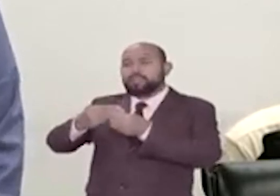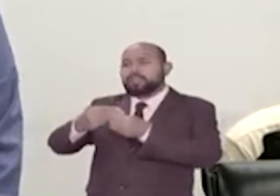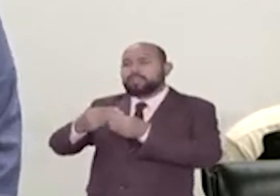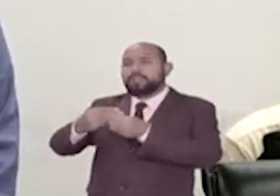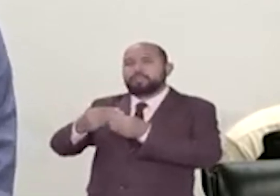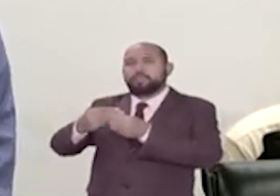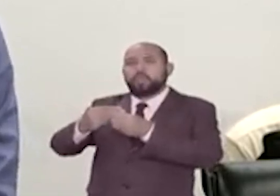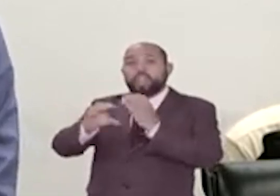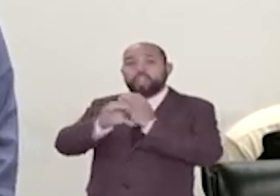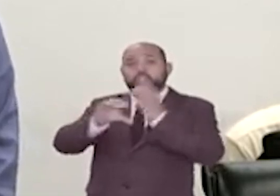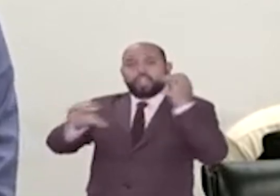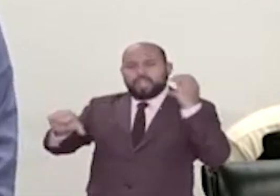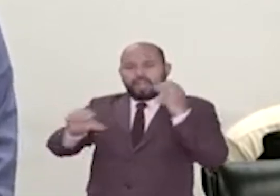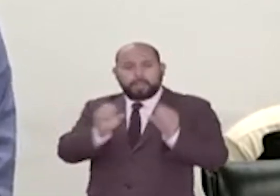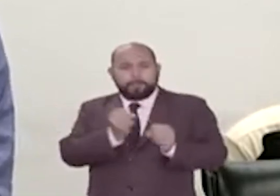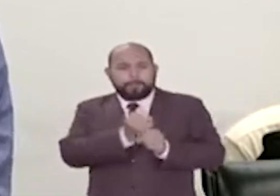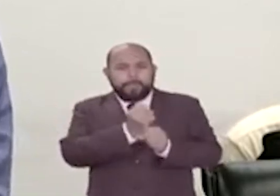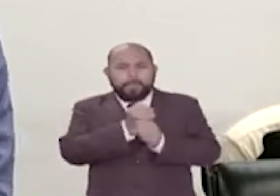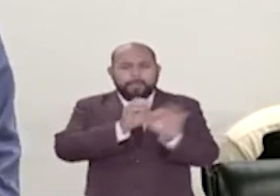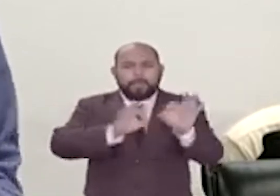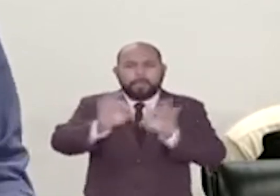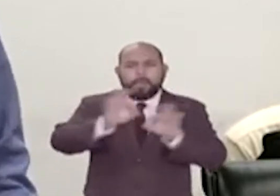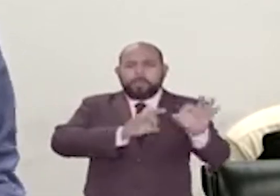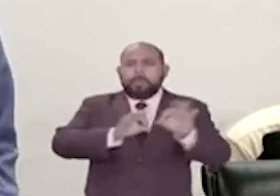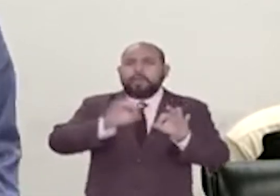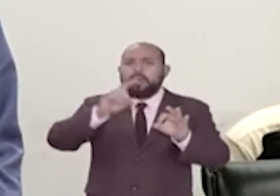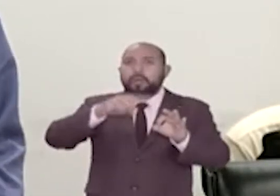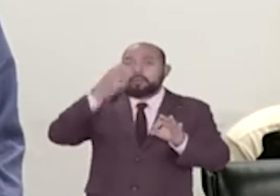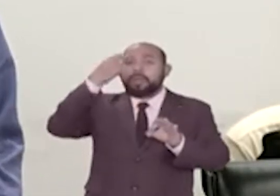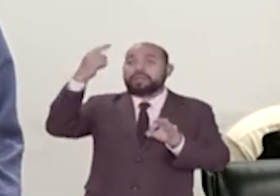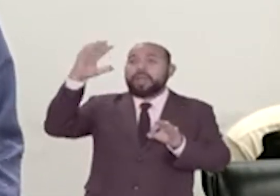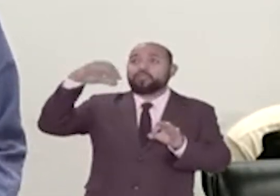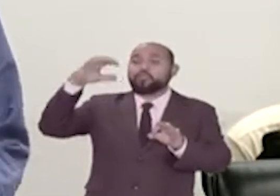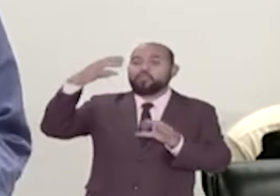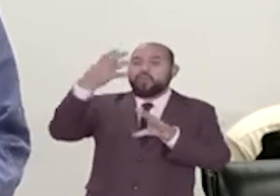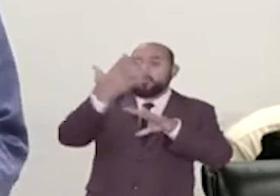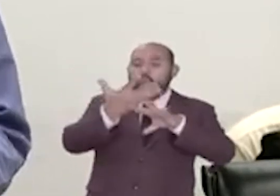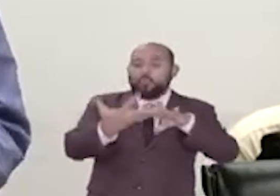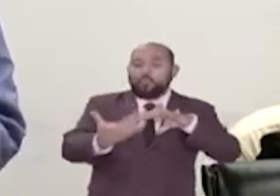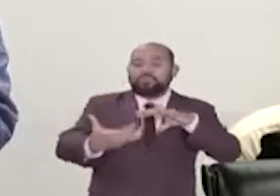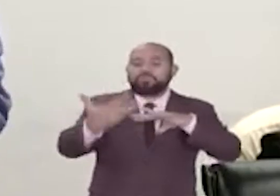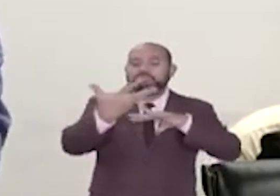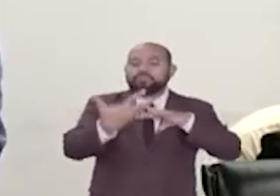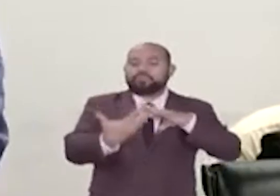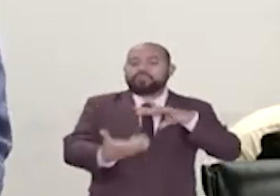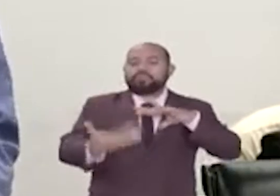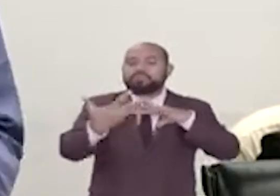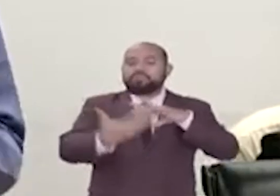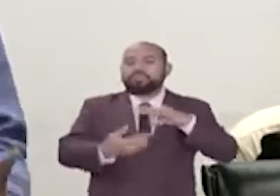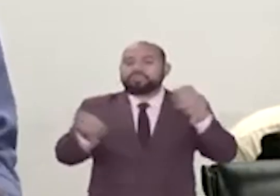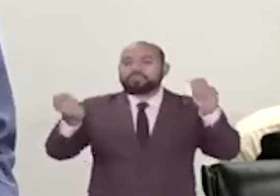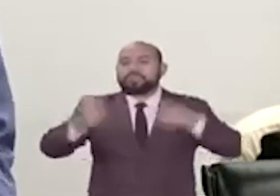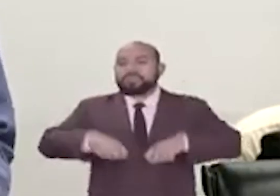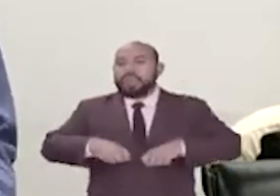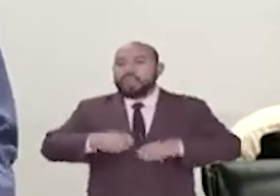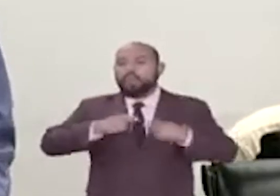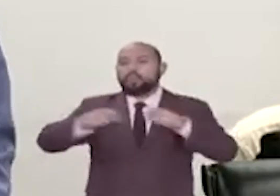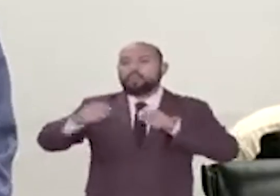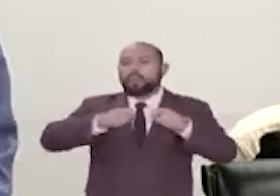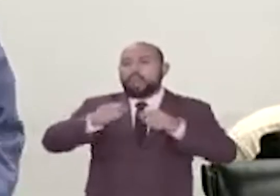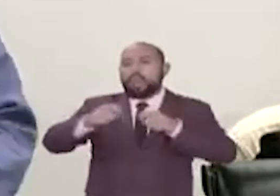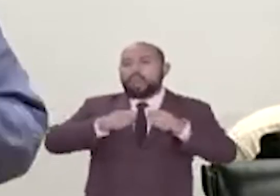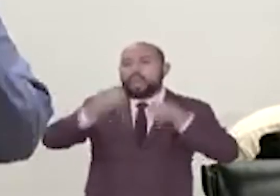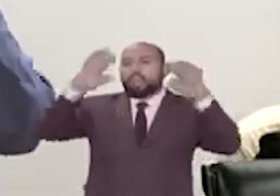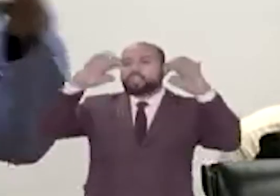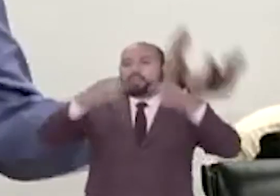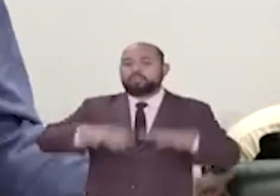mecanismos sustentáveis na gestão dessas águas para a gente poder ter mecanismos mais eficazes de controle de enchente.